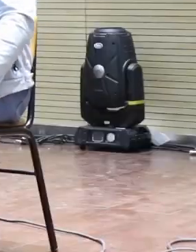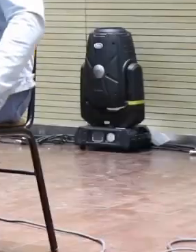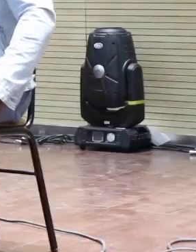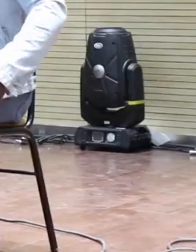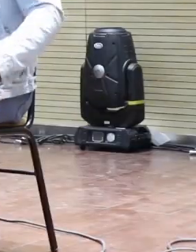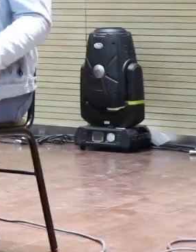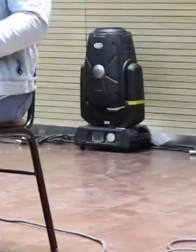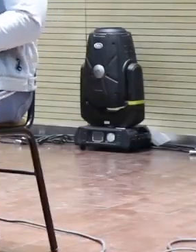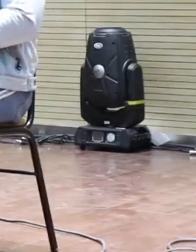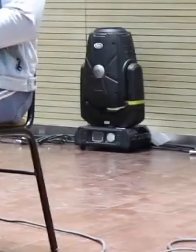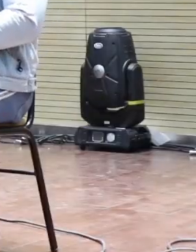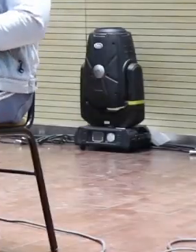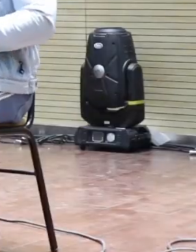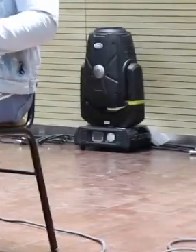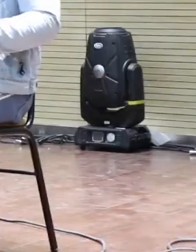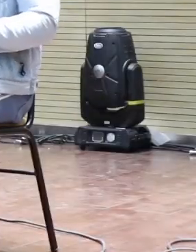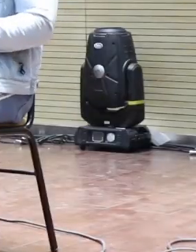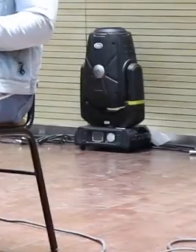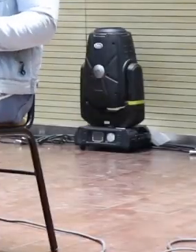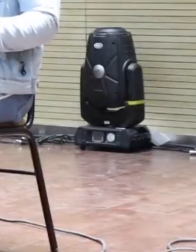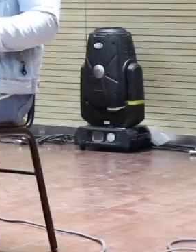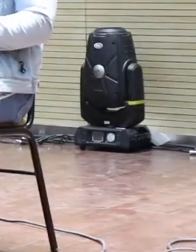Fano we me me